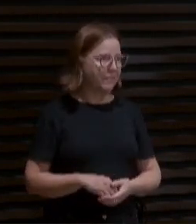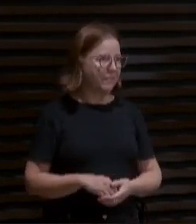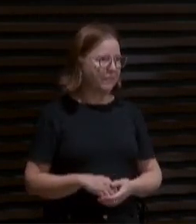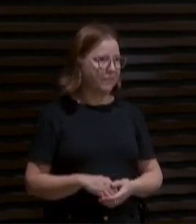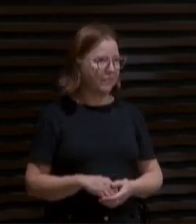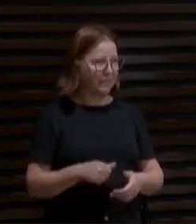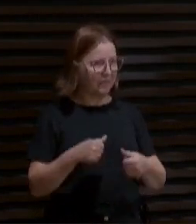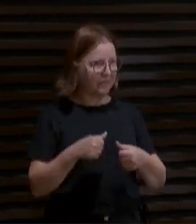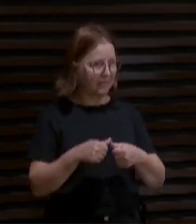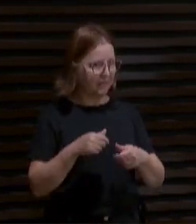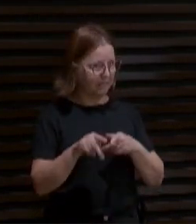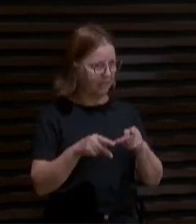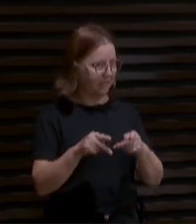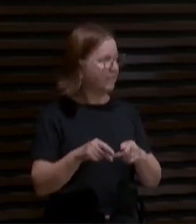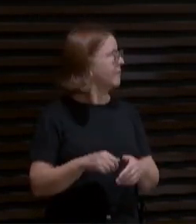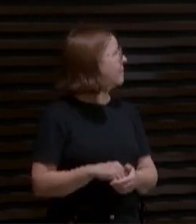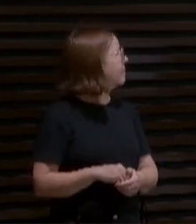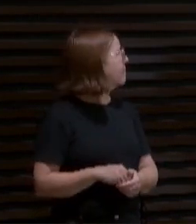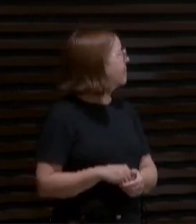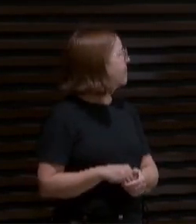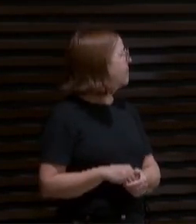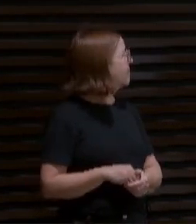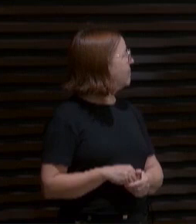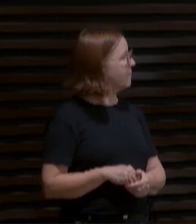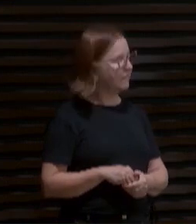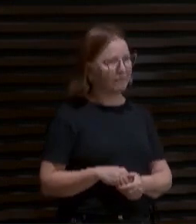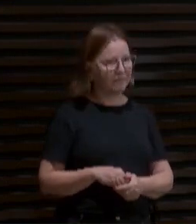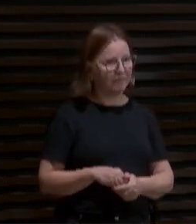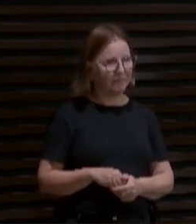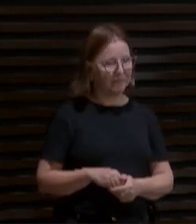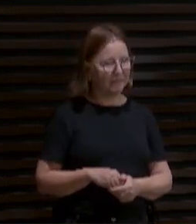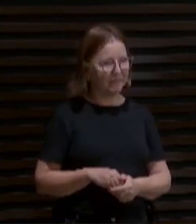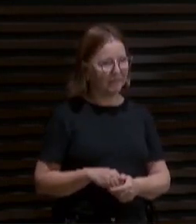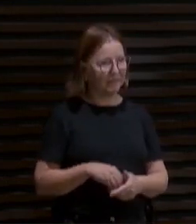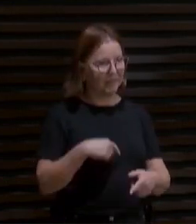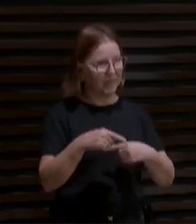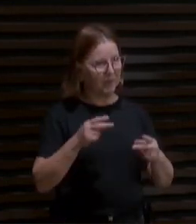também destes. Nós vamos continuar aqui, gente.